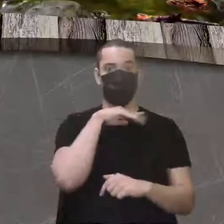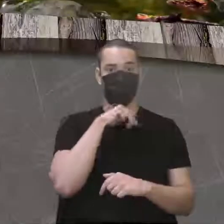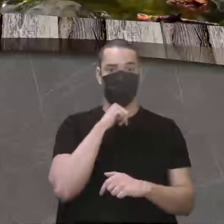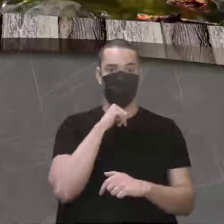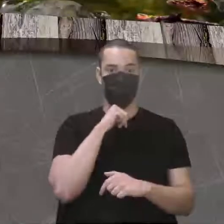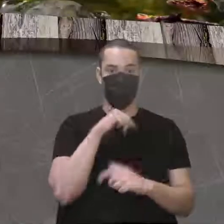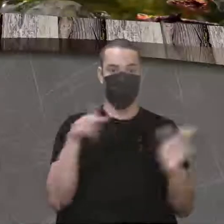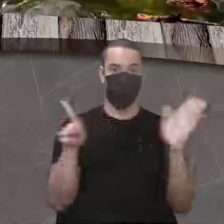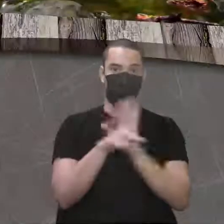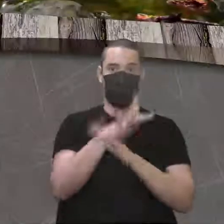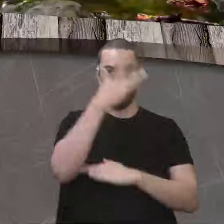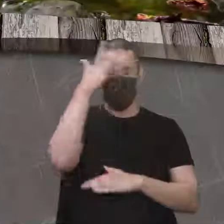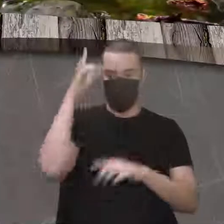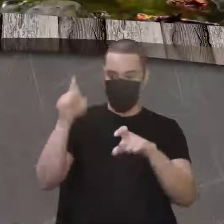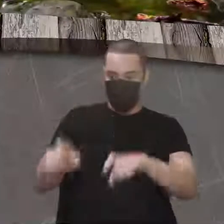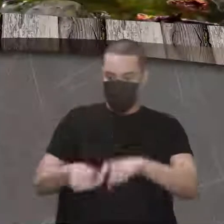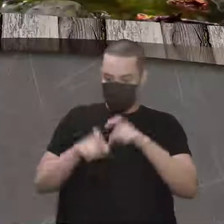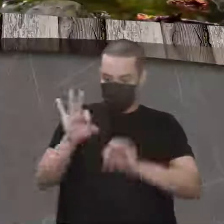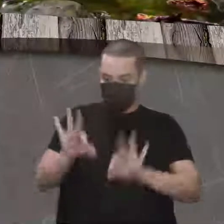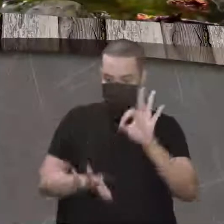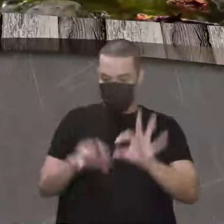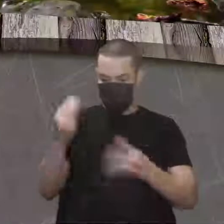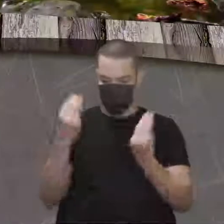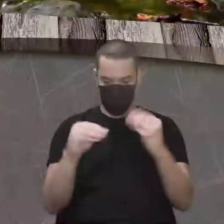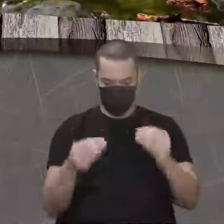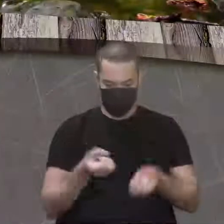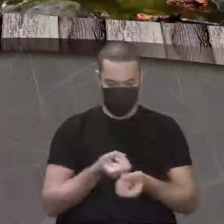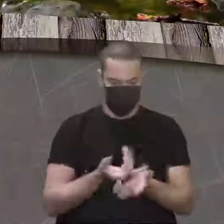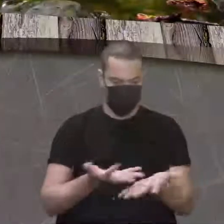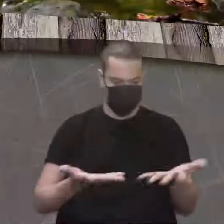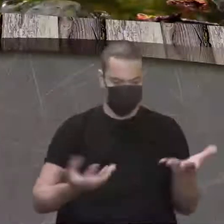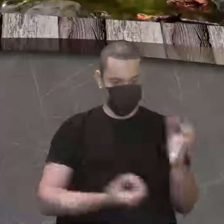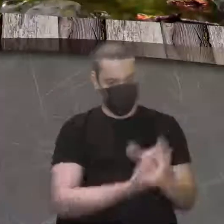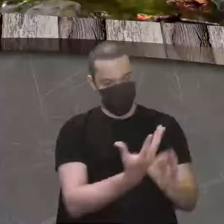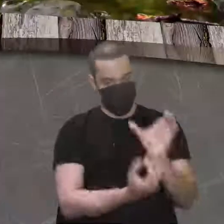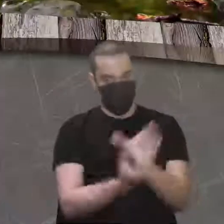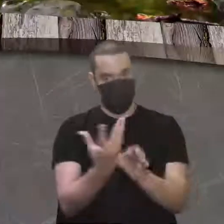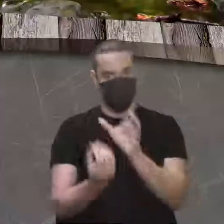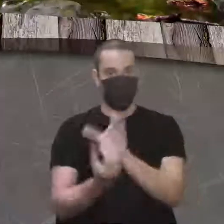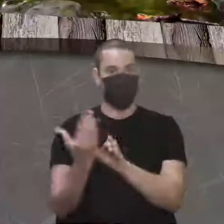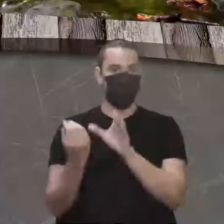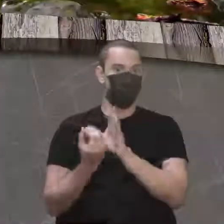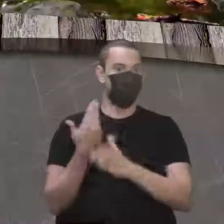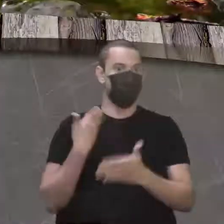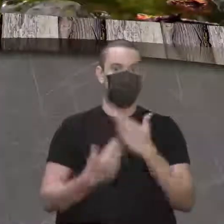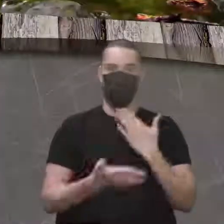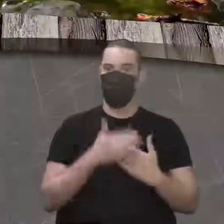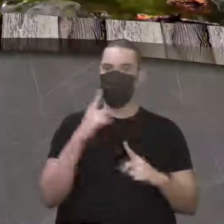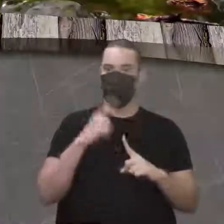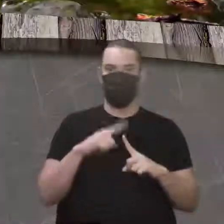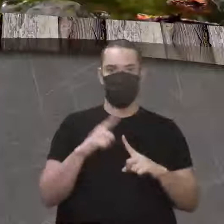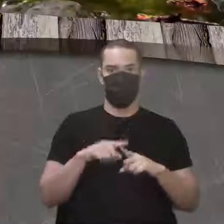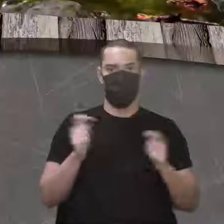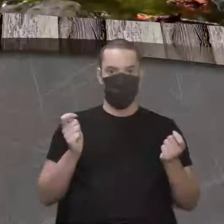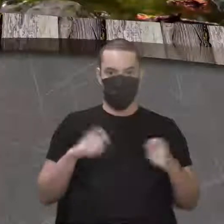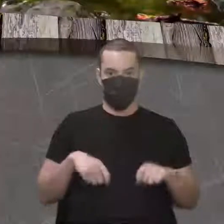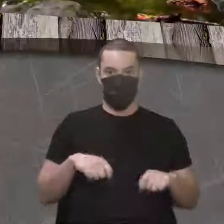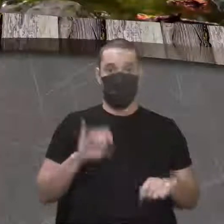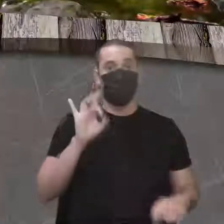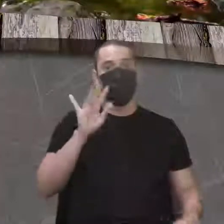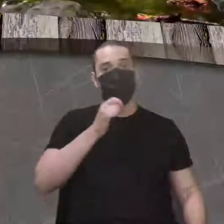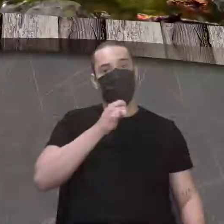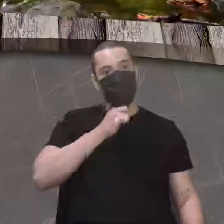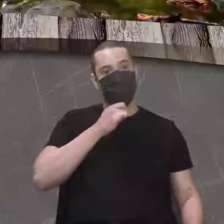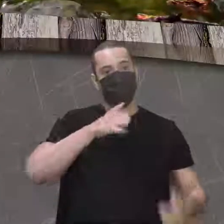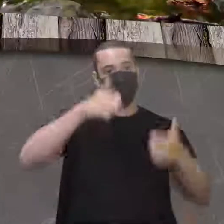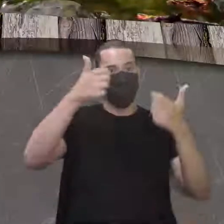o agricultor, para a pessoa que estava trabalhando com essa cultura. Professor, pode ser cultura qualquer um tipo? Pode. Estou dando exemplo